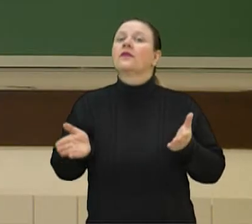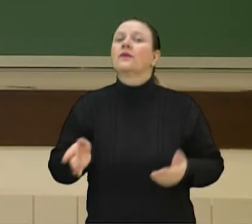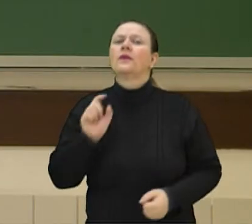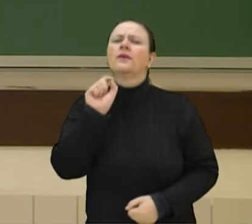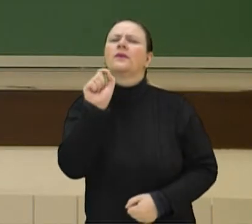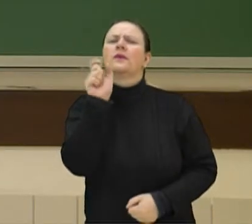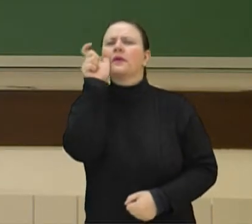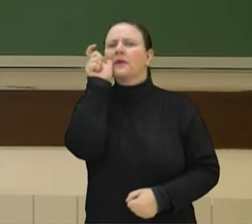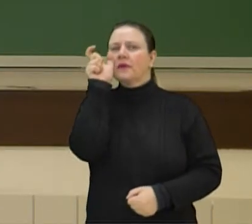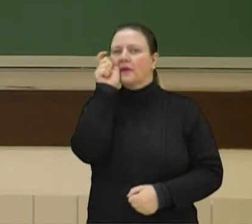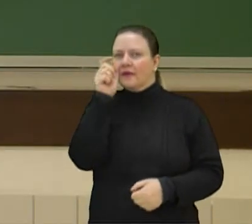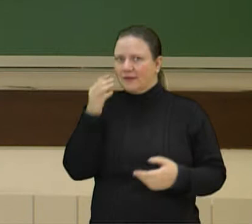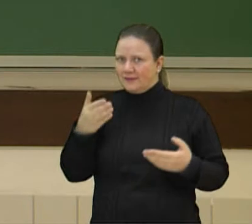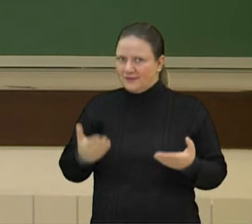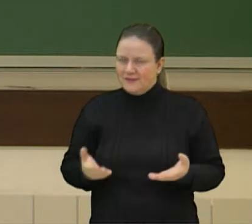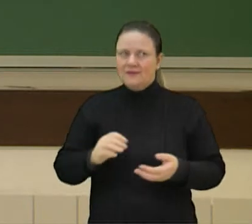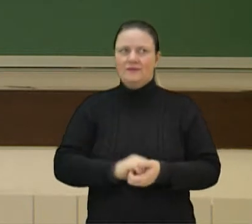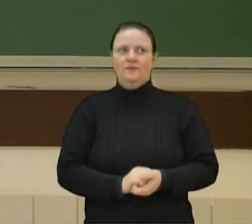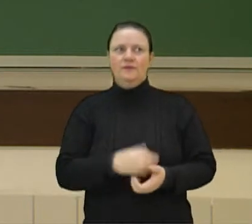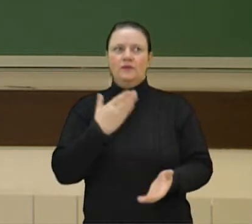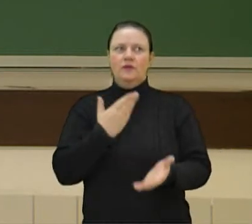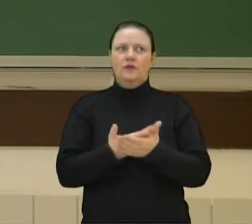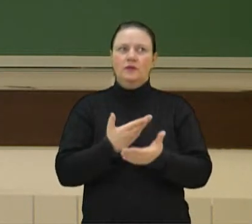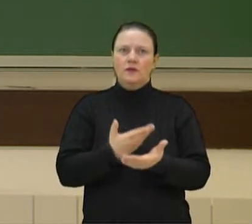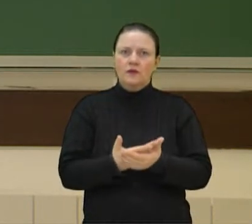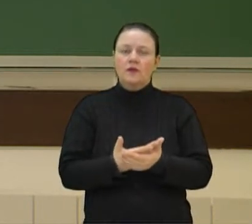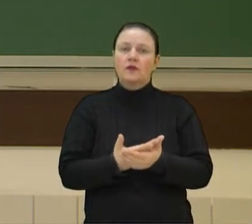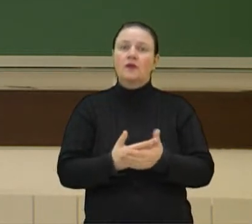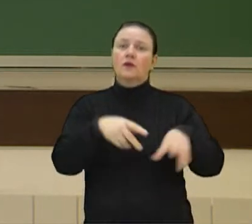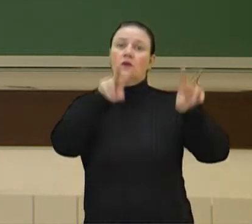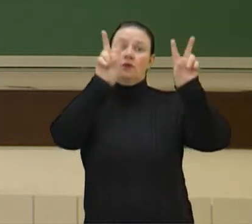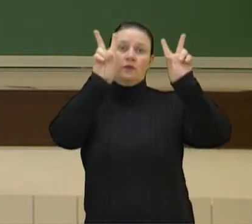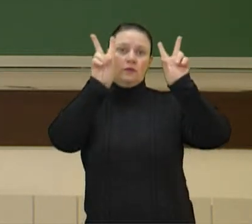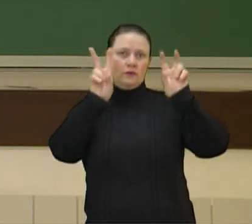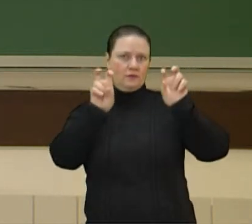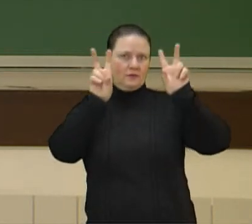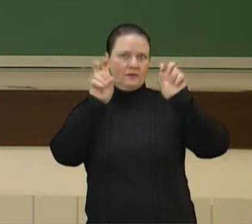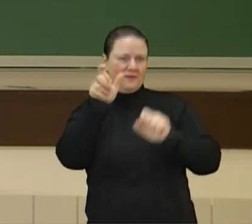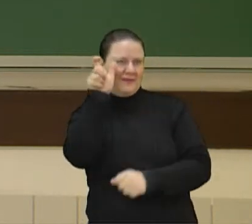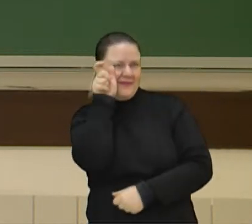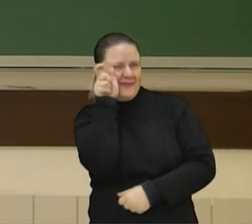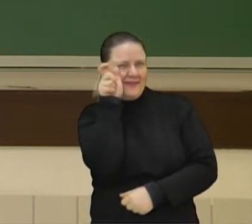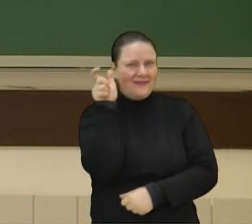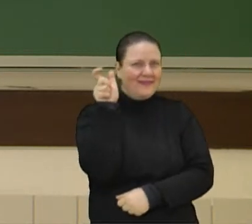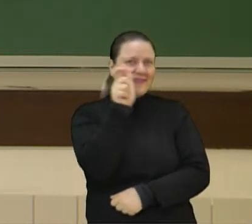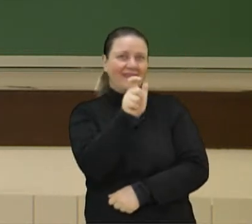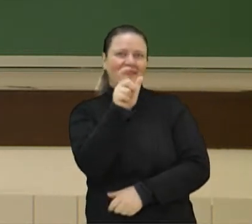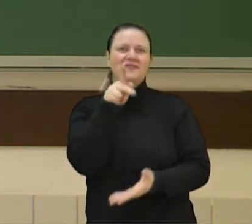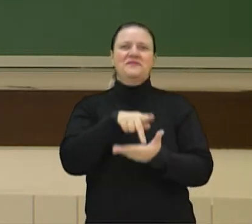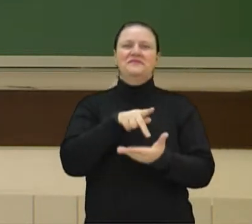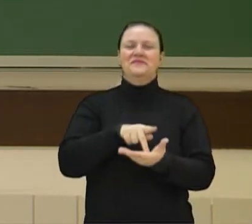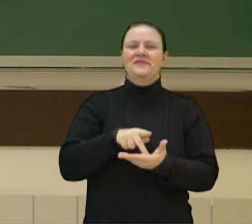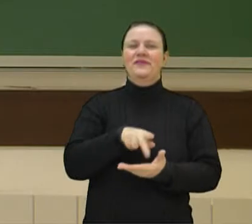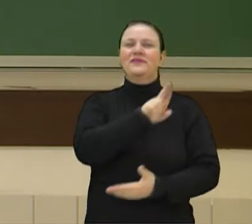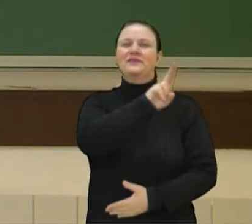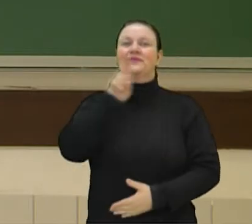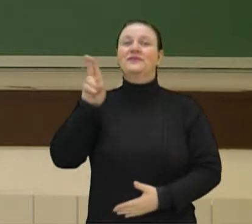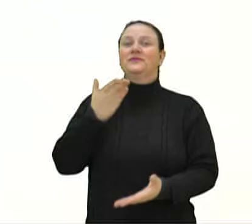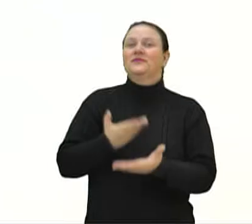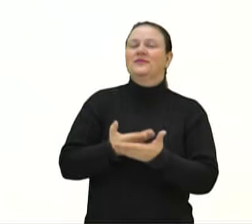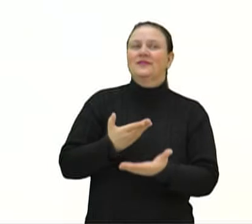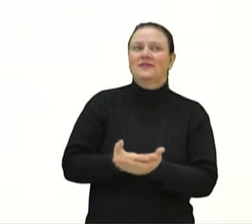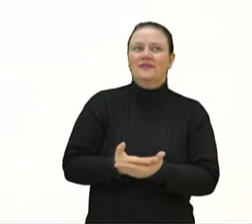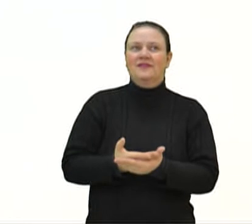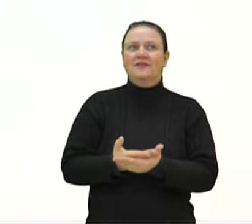veremos? Hoje, nossa aula tiene uma temática muito interessante. O nome da nossa aula de hoje